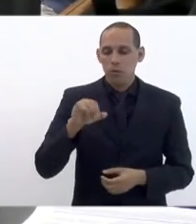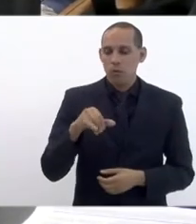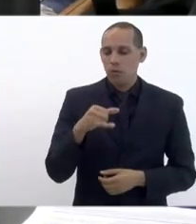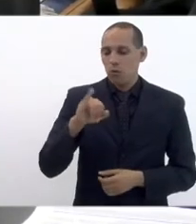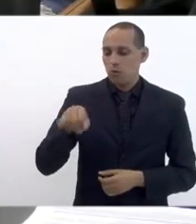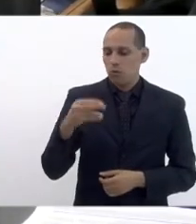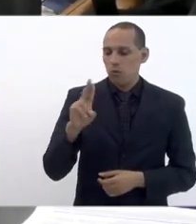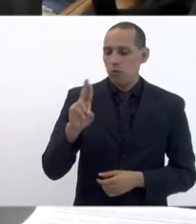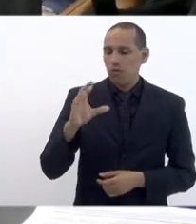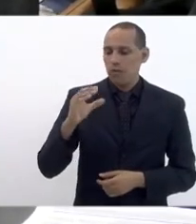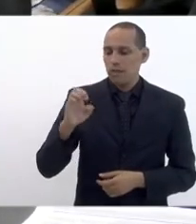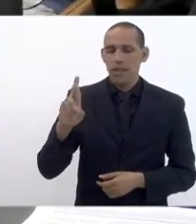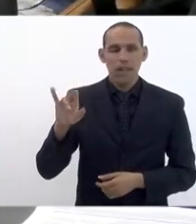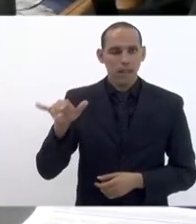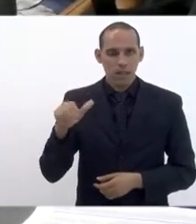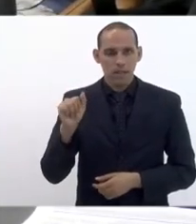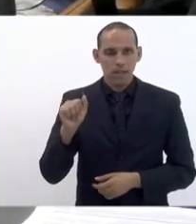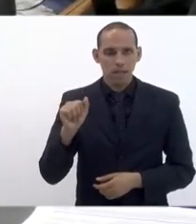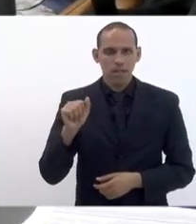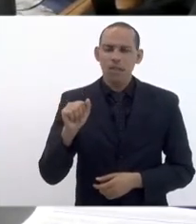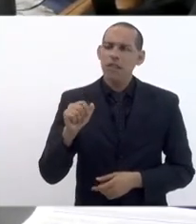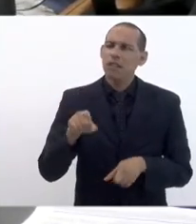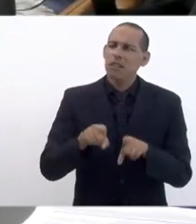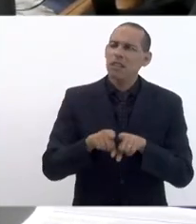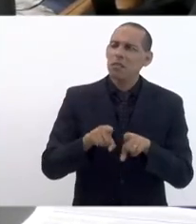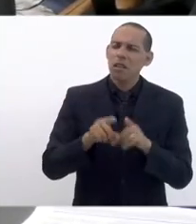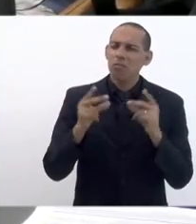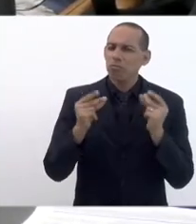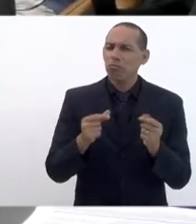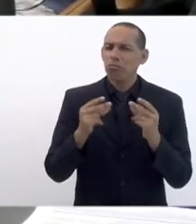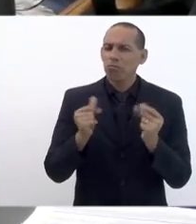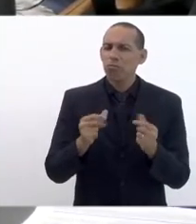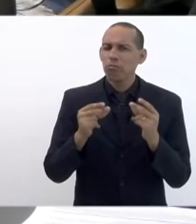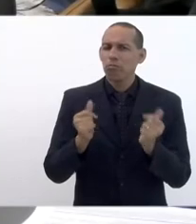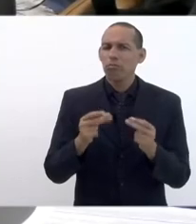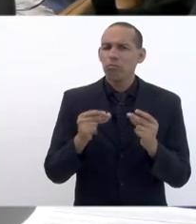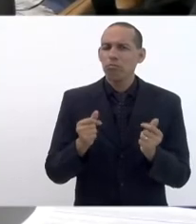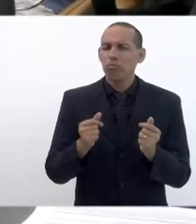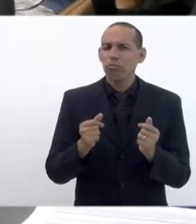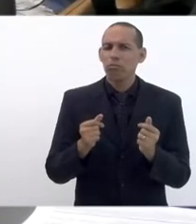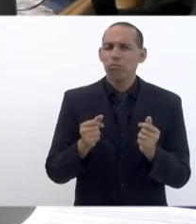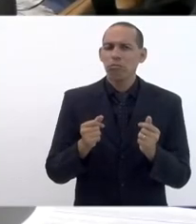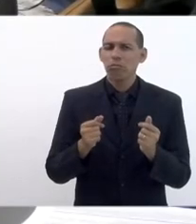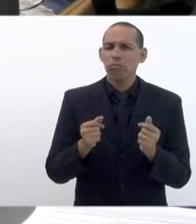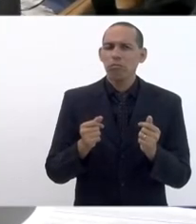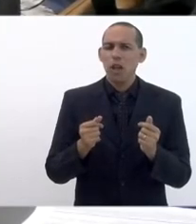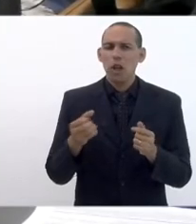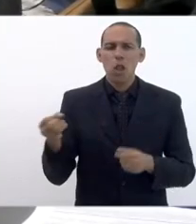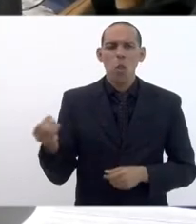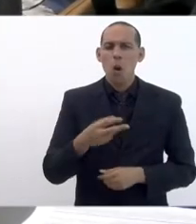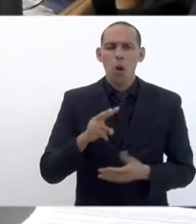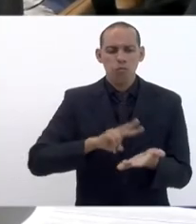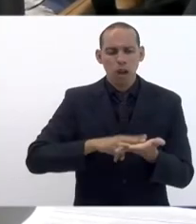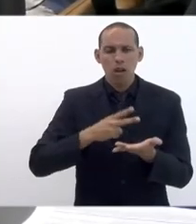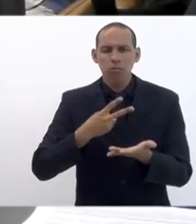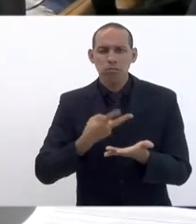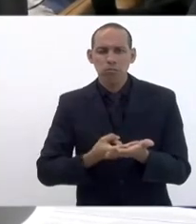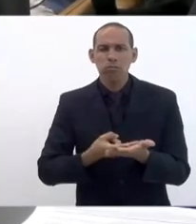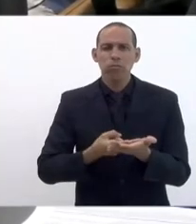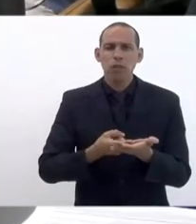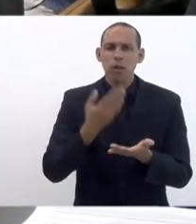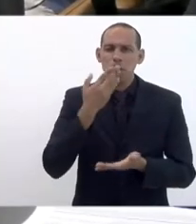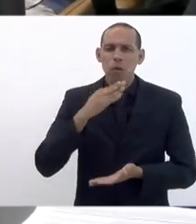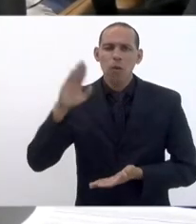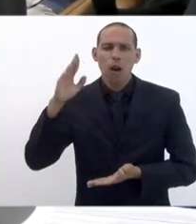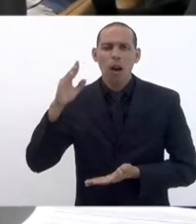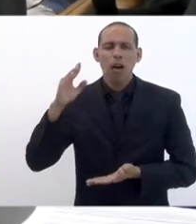De tempo em tempo, aliás, há muito tempo, não se abre espaço para que novos tradutores sejam